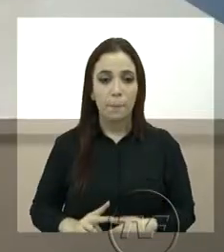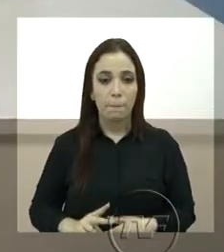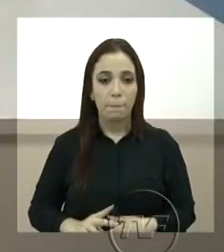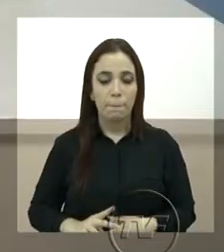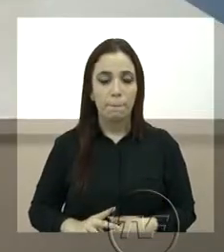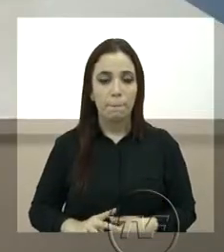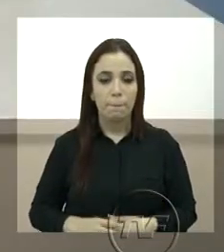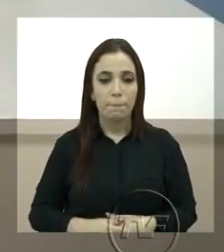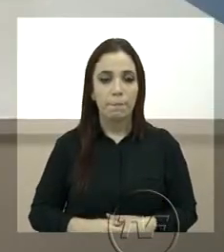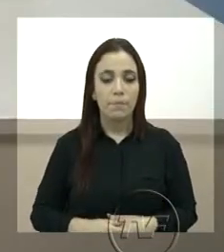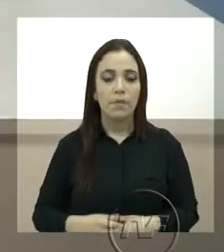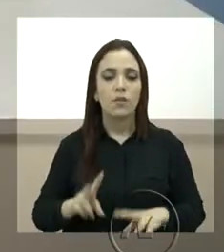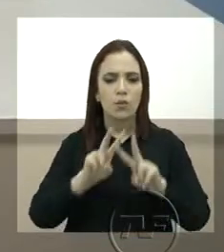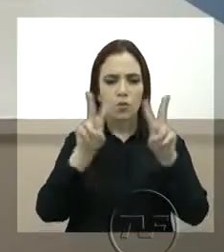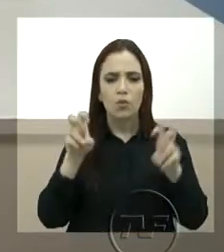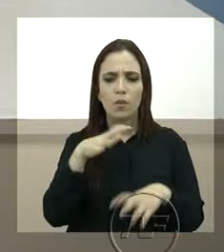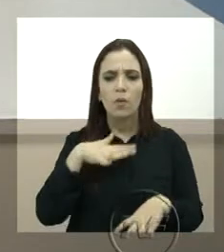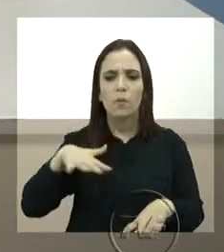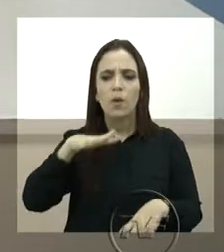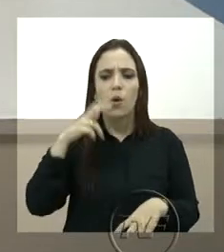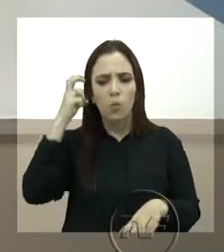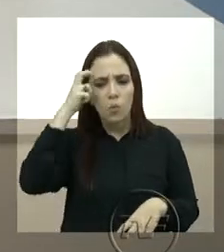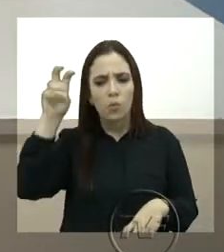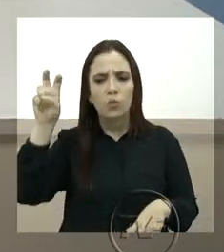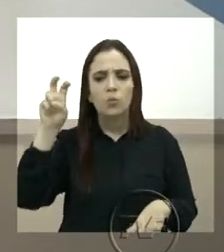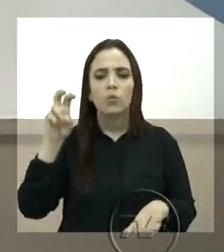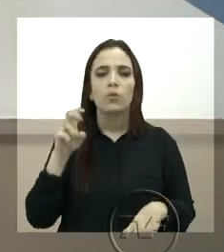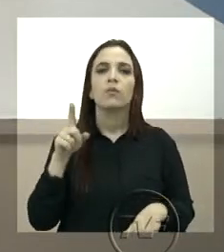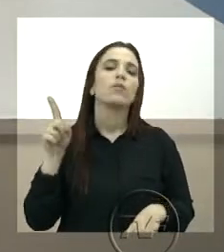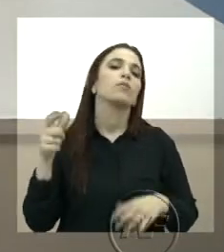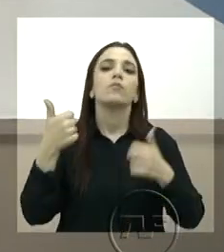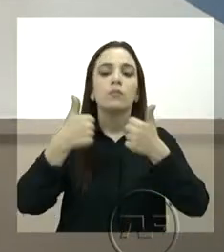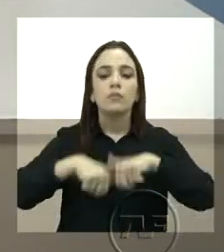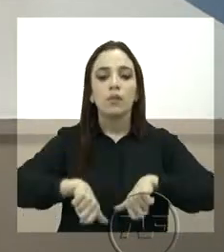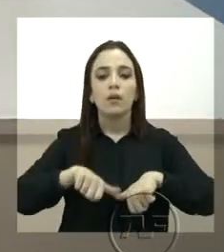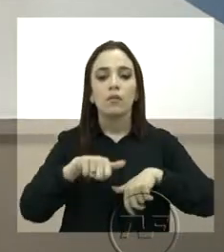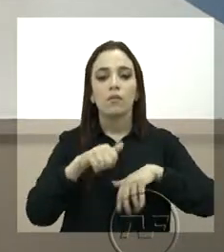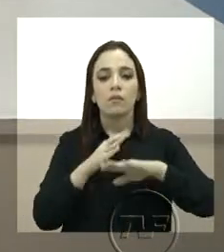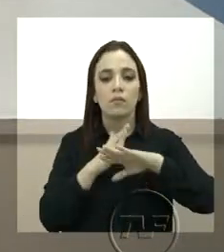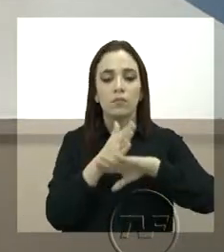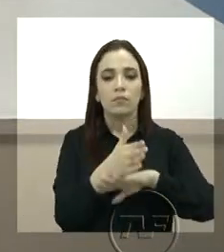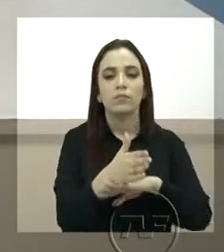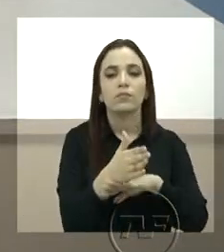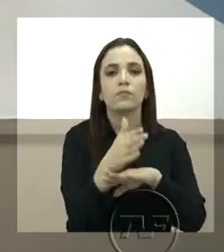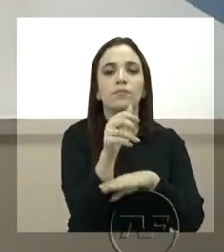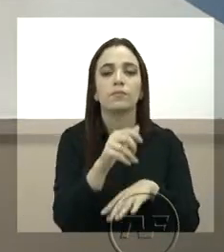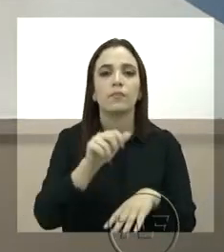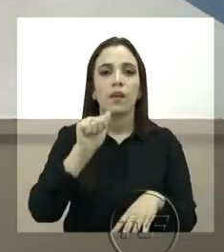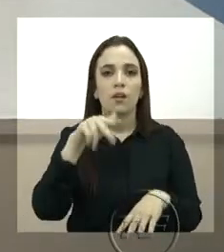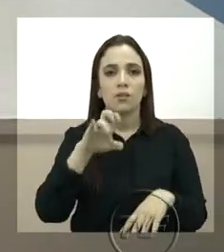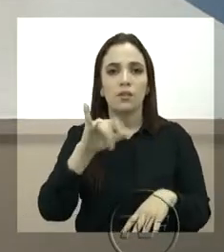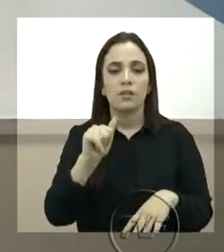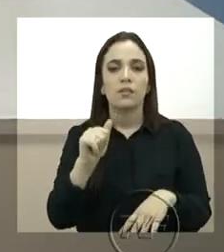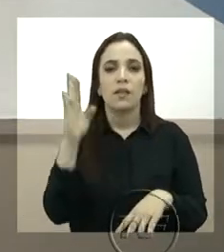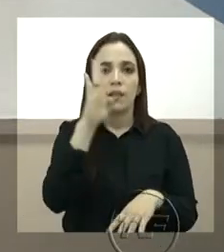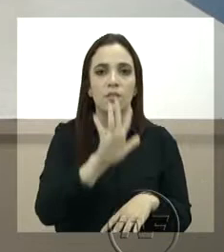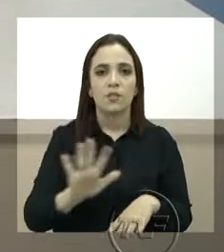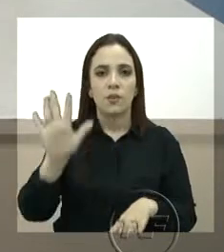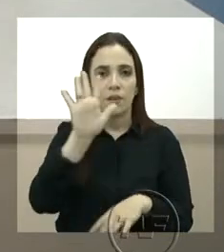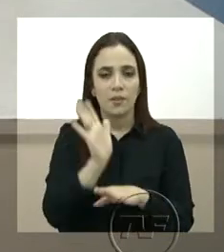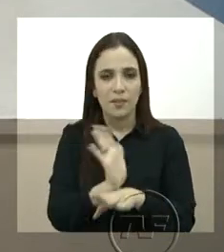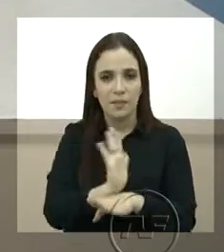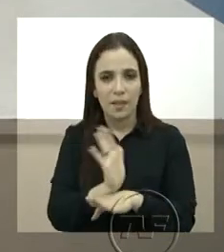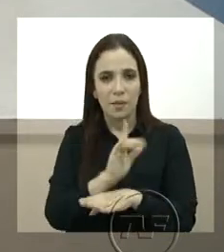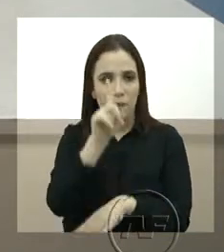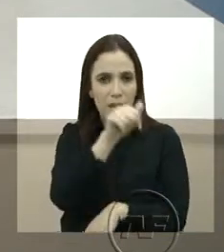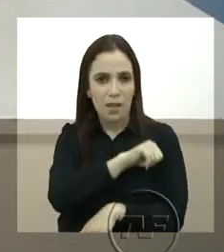pouquinho mais à cultura, ao audiovisual. O senhor esteve em visita recente à Ancine, Agência Nacional de Cinema, no Rio de Janeiro,